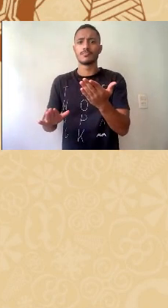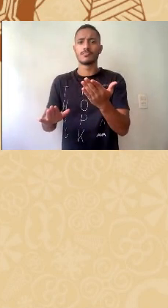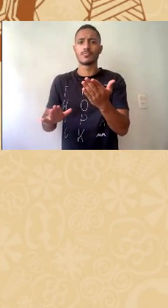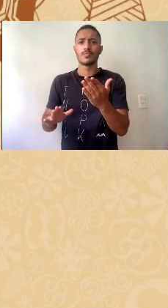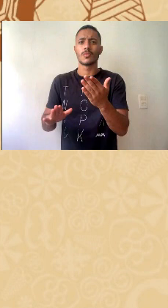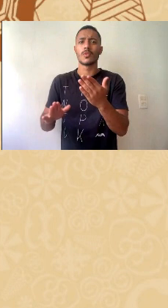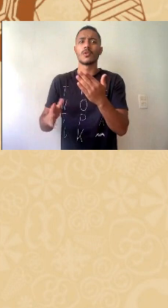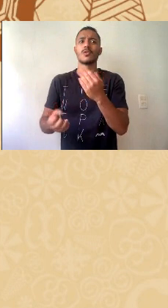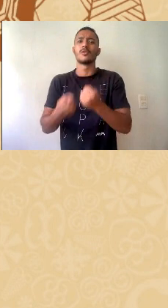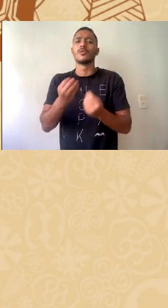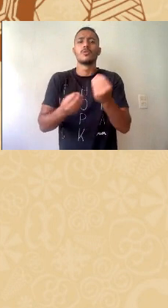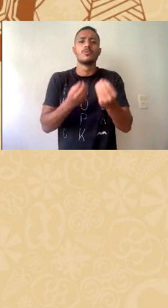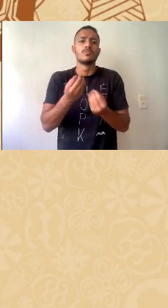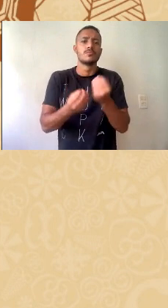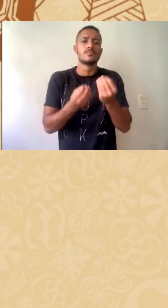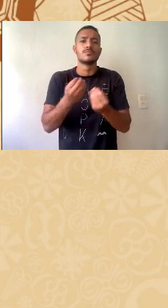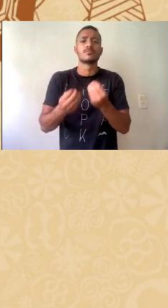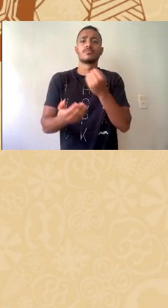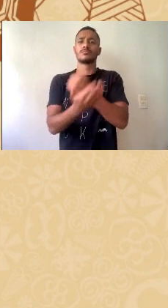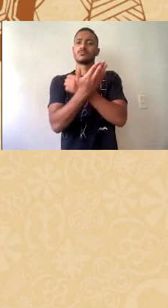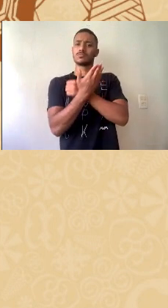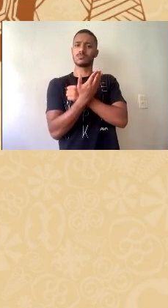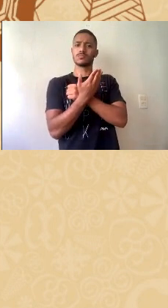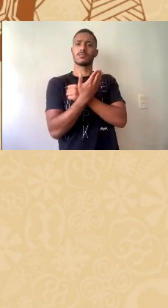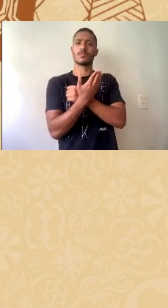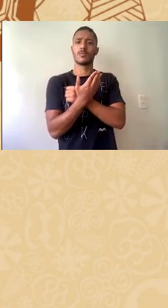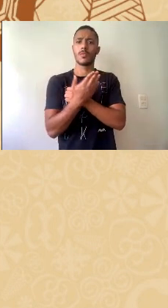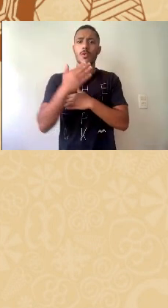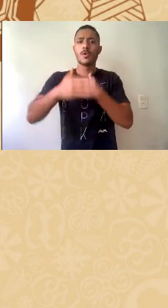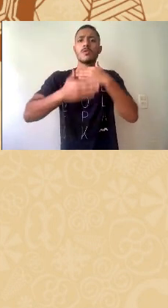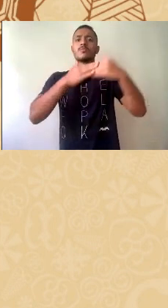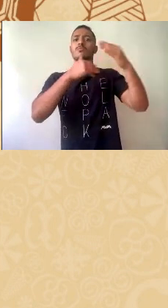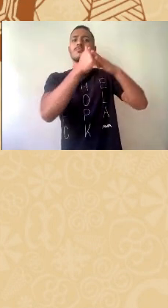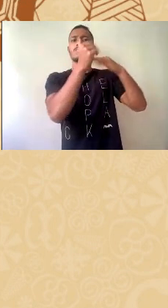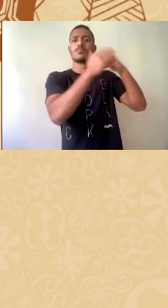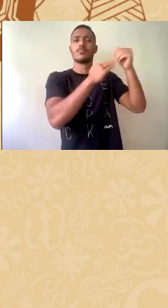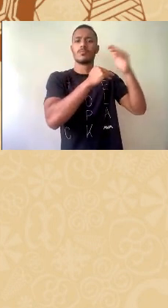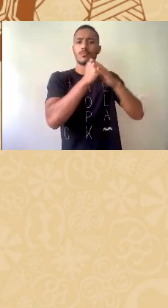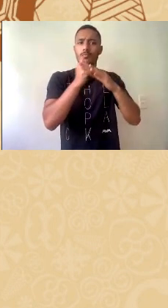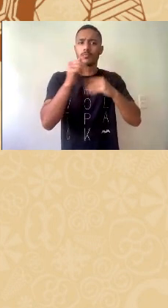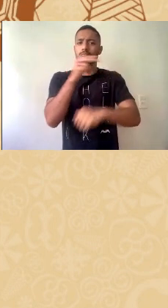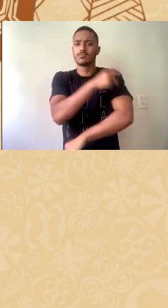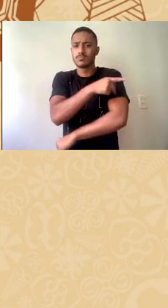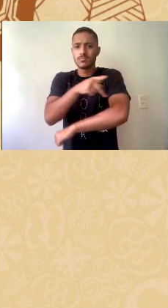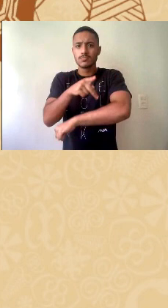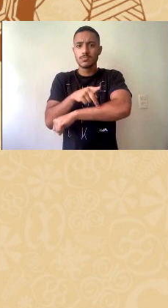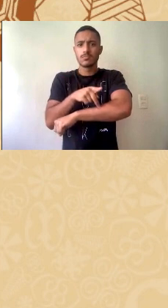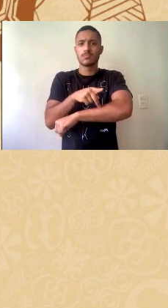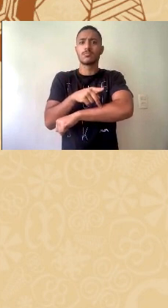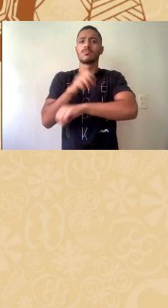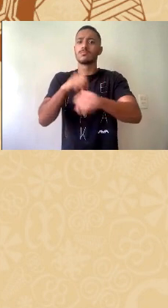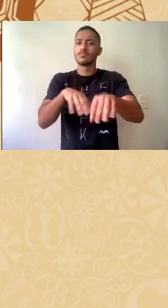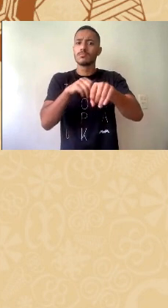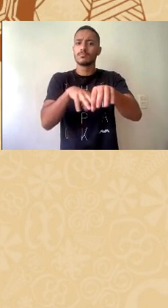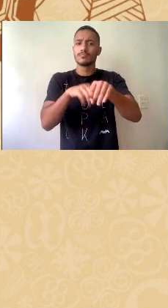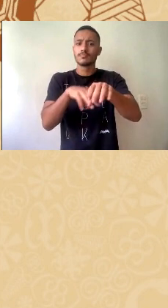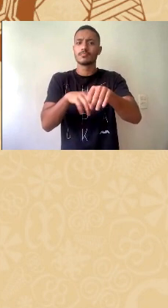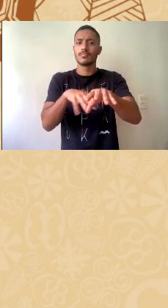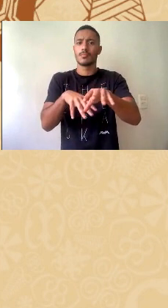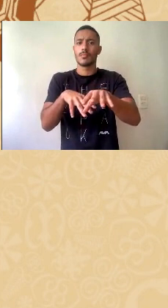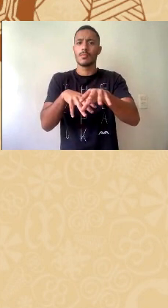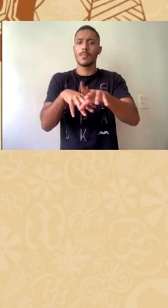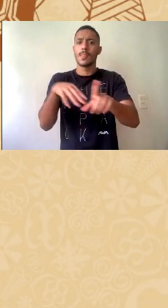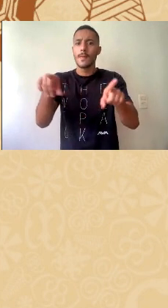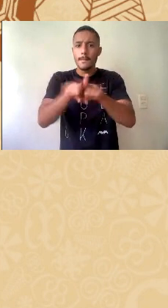proposições de ações práticas e pedagógicas no campo do ensino e também no campo do exercício